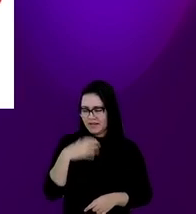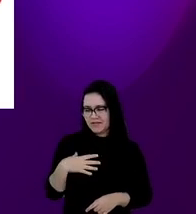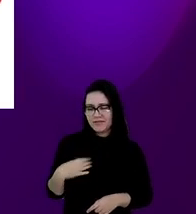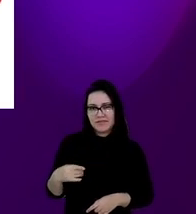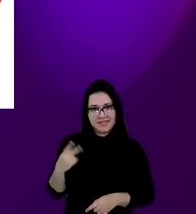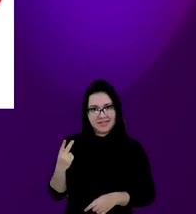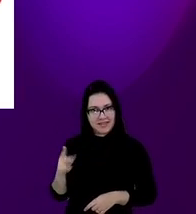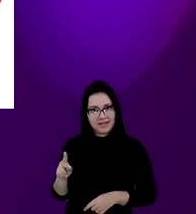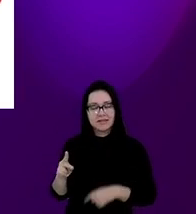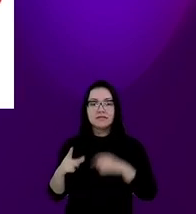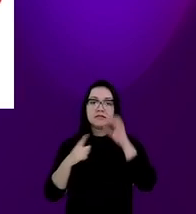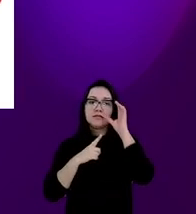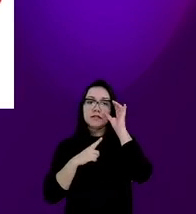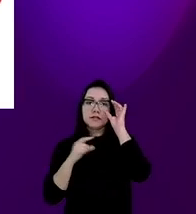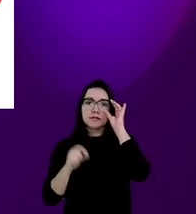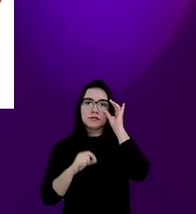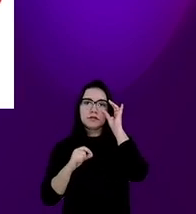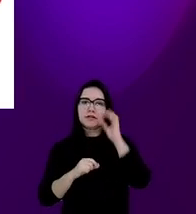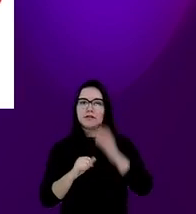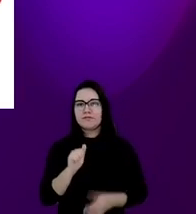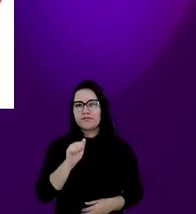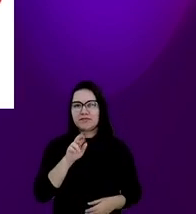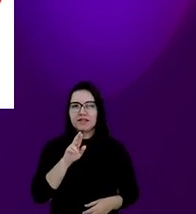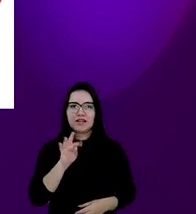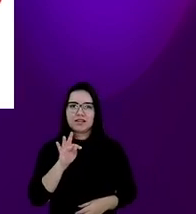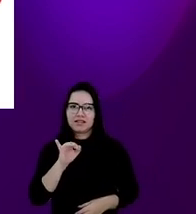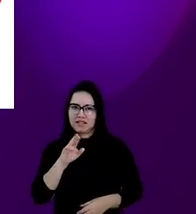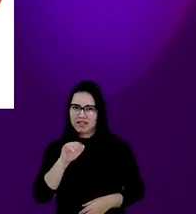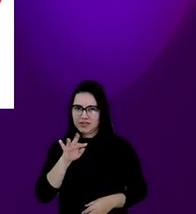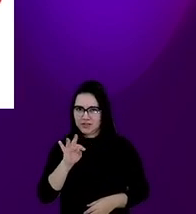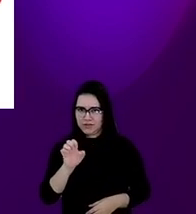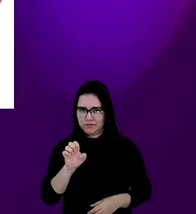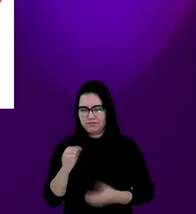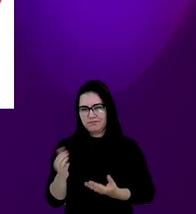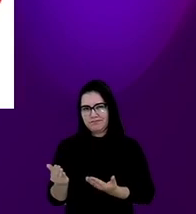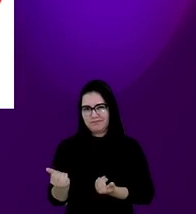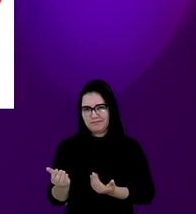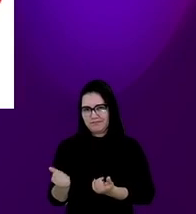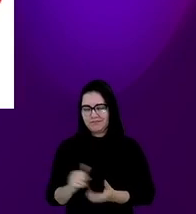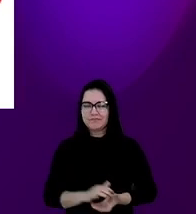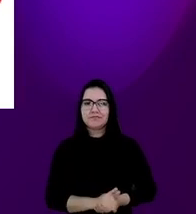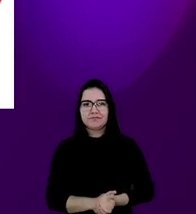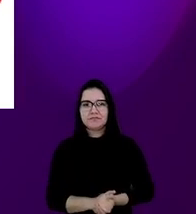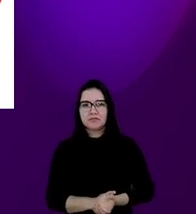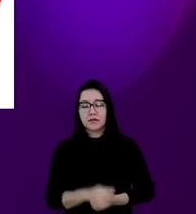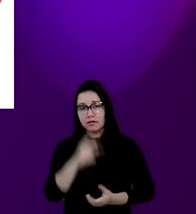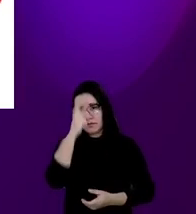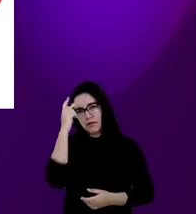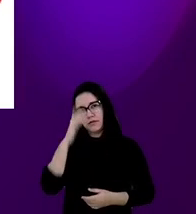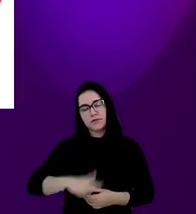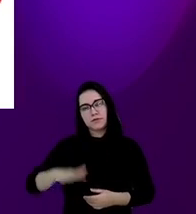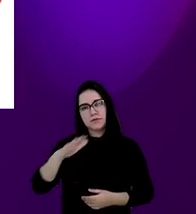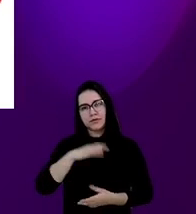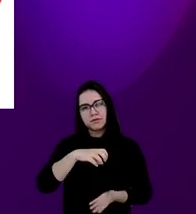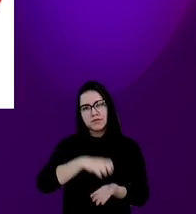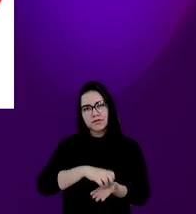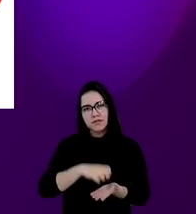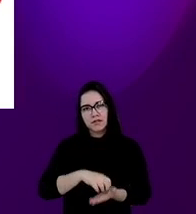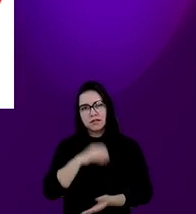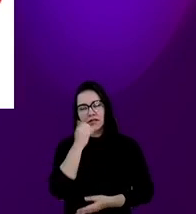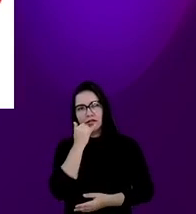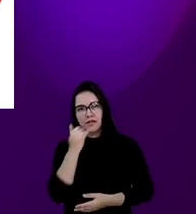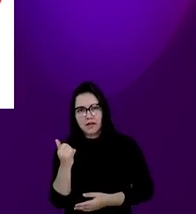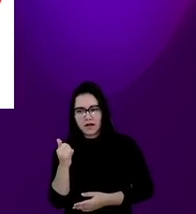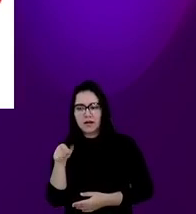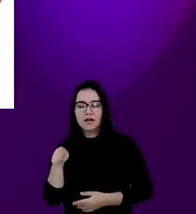tinha uma artrite reumatoide juvenil. E quando as pessoas do centro dele ligaram a ele